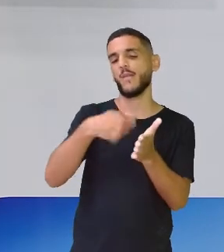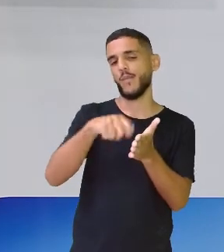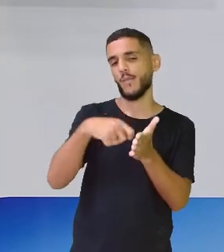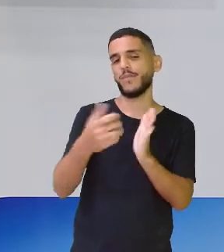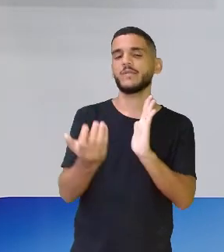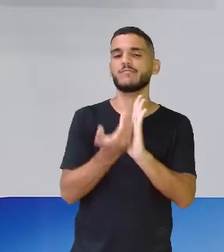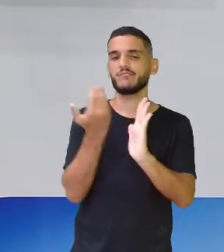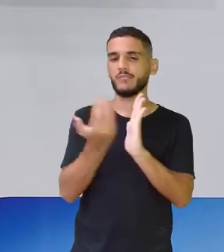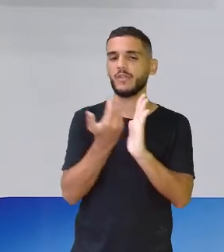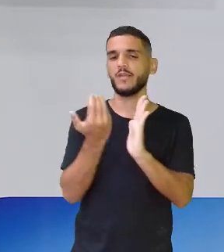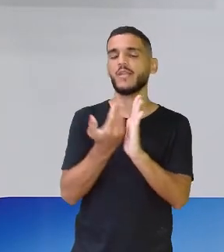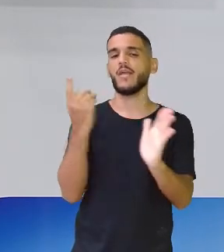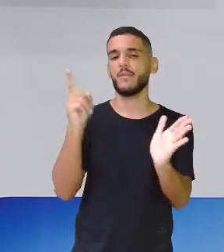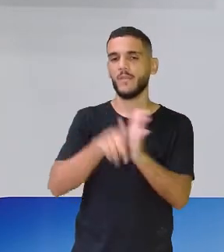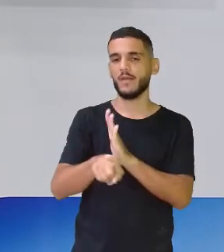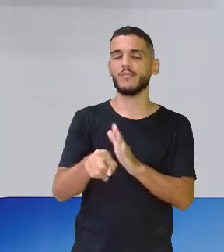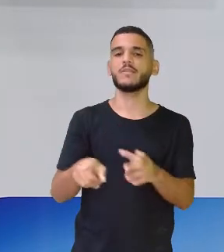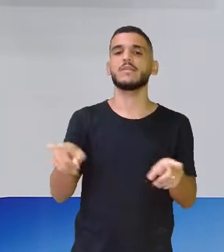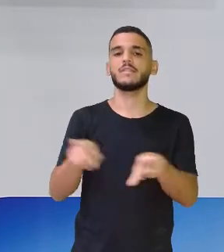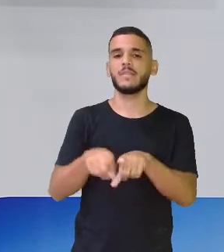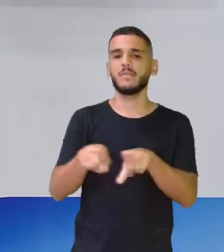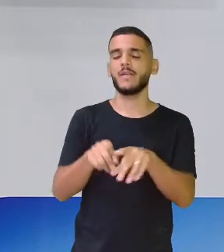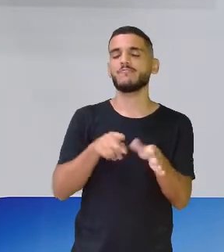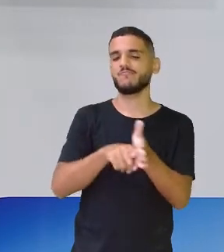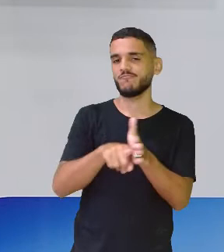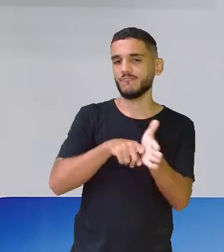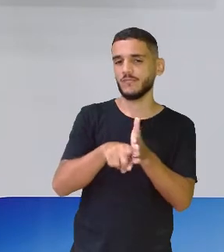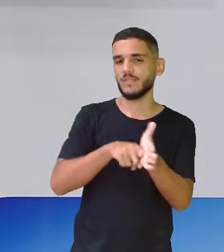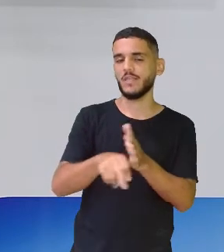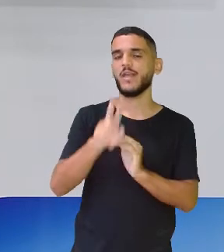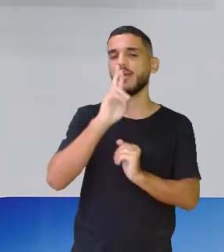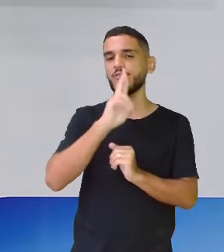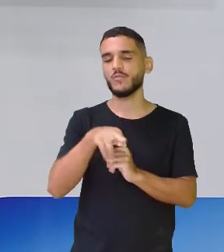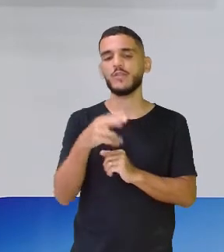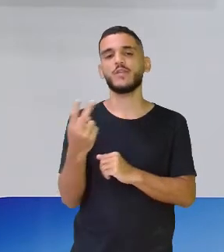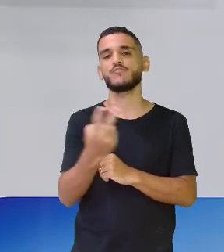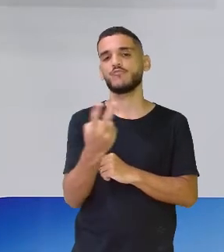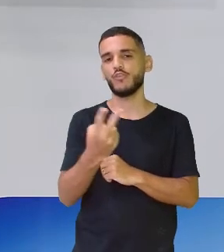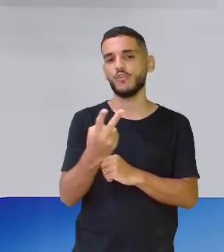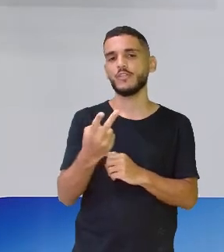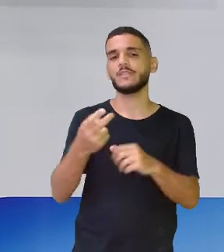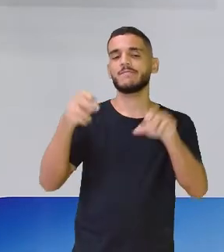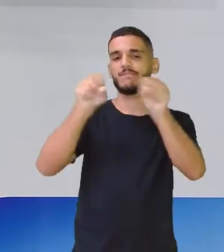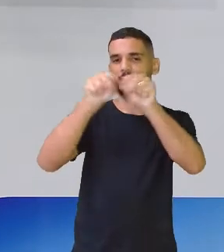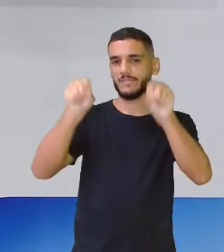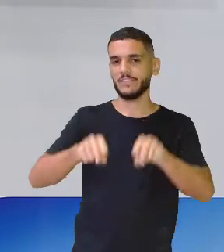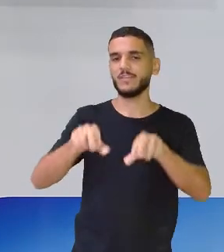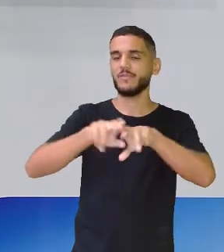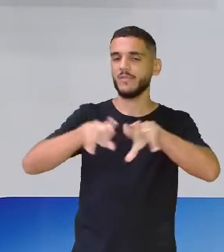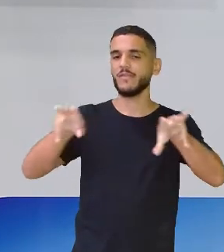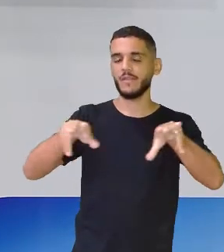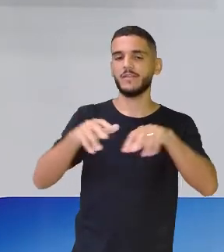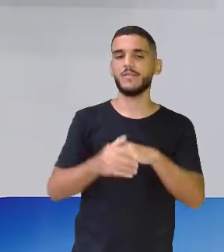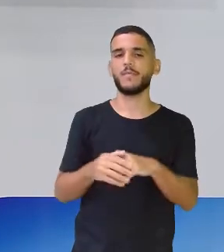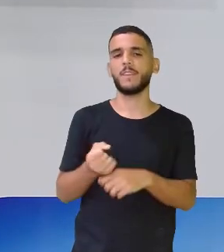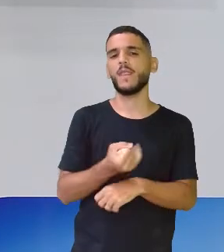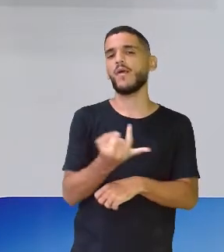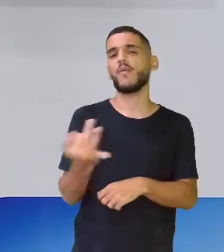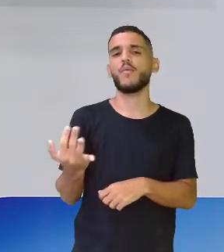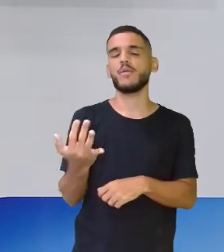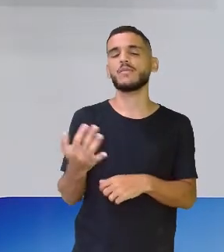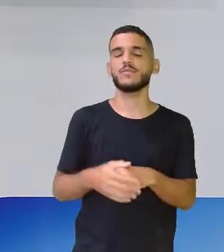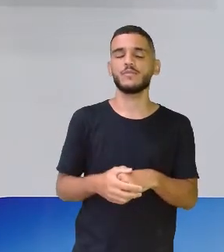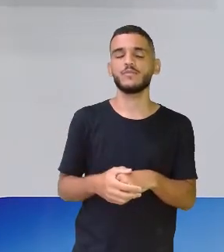perguntas. Vocês vão fazer essa pesquisa e vão responder a respeito de 2 sistemas distintos, tá? Quantos ossos